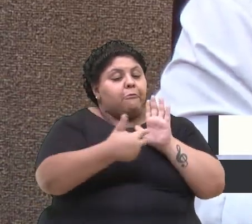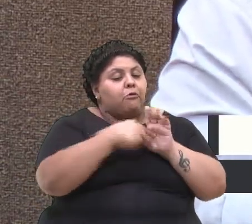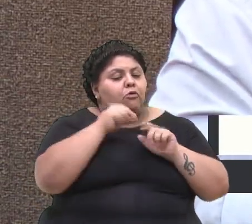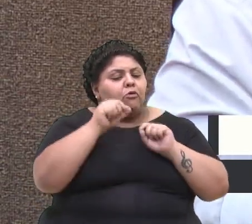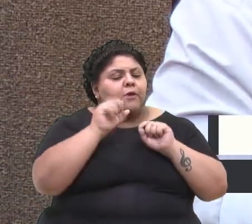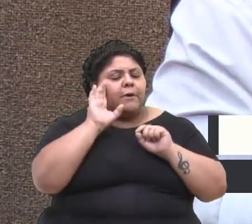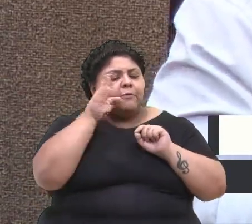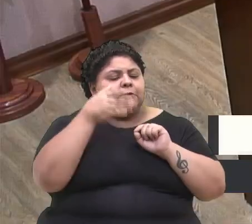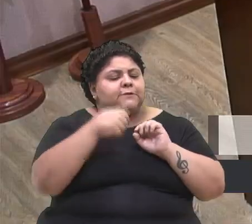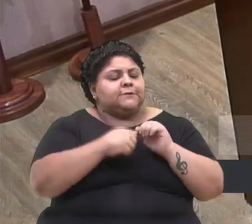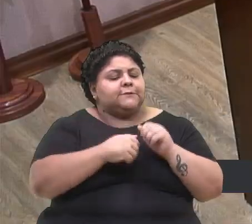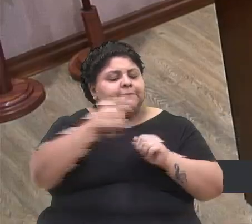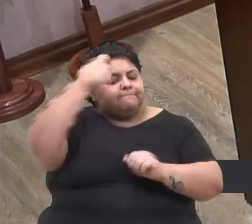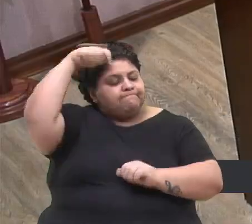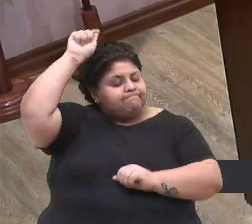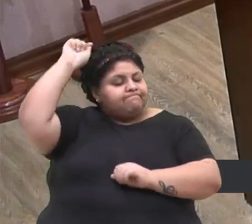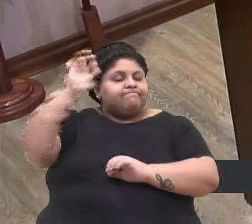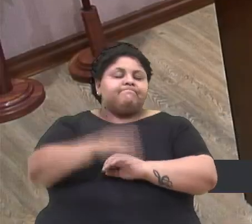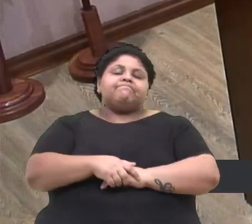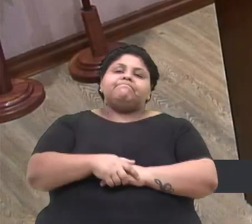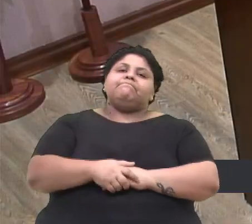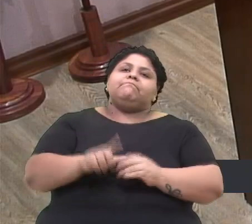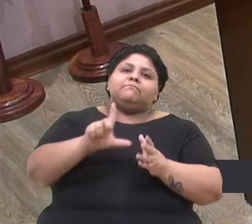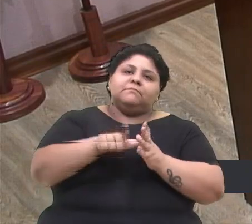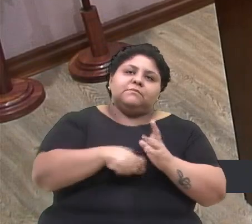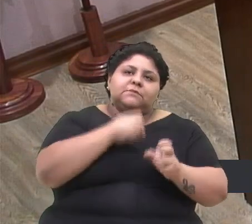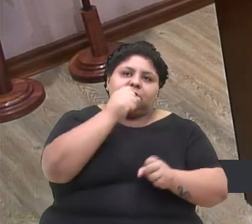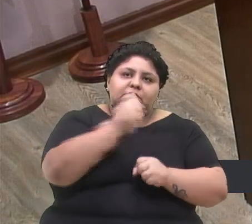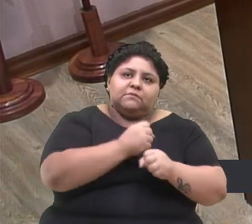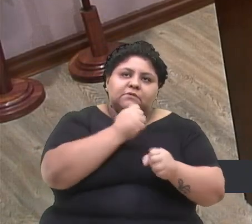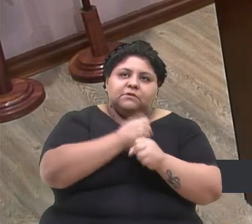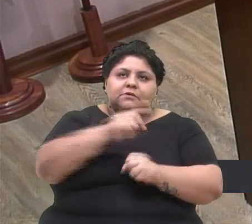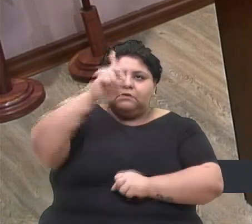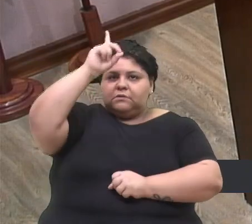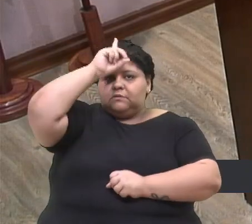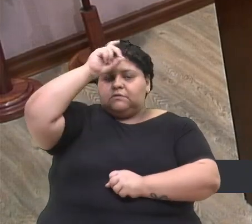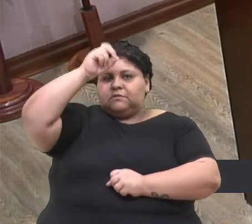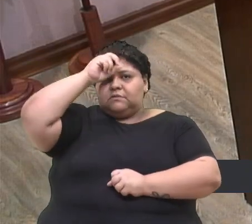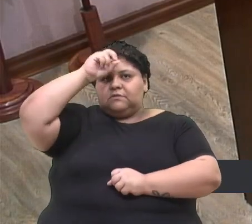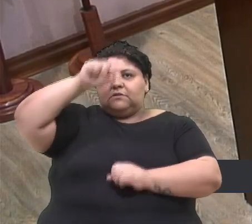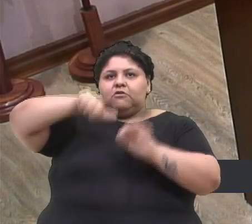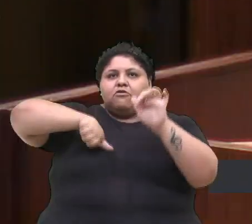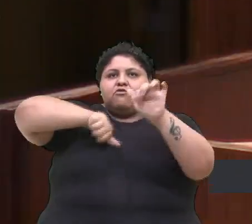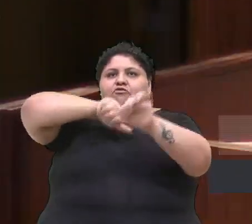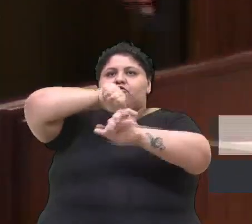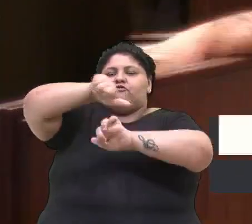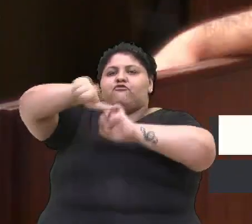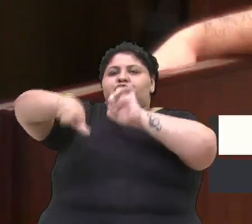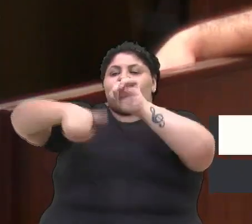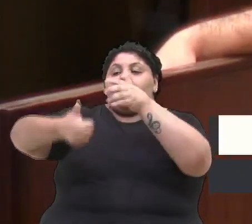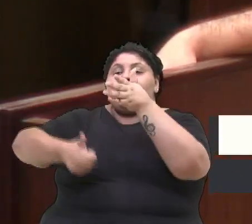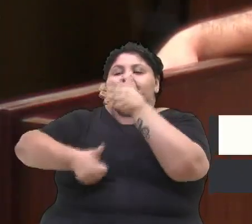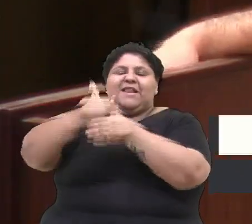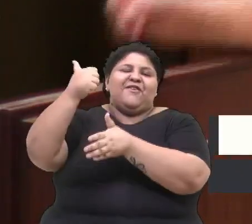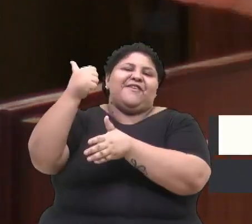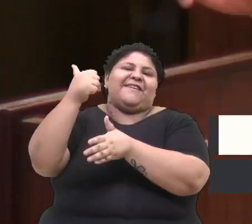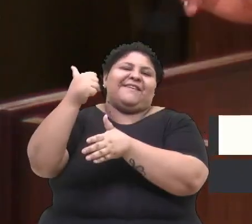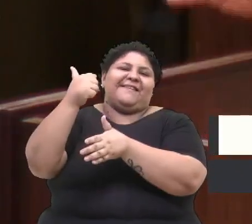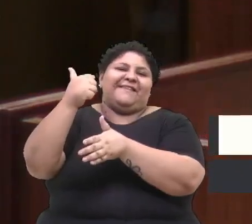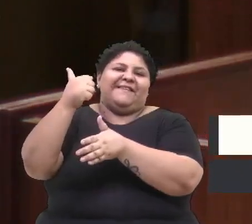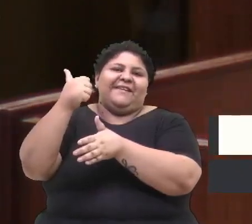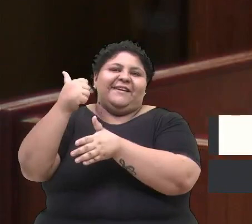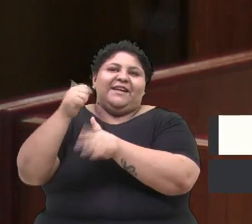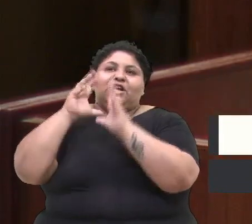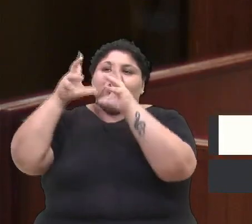Sul. É que depois da construção da obra do Hospital Geral, o Hospital Geral virou a galinha dos ovos de ouro, né? Então daí virou fácil,